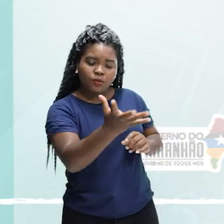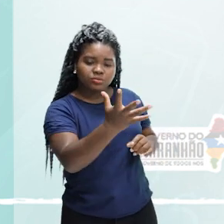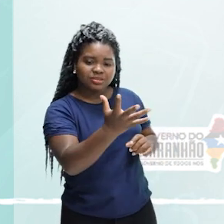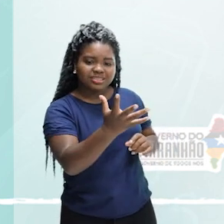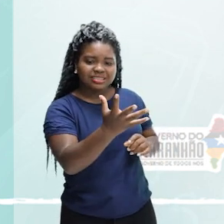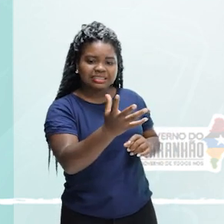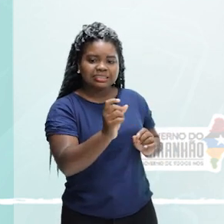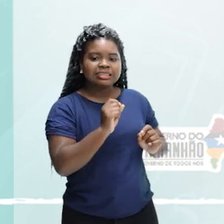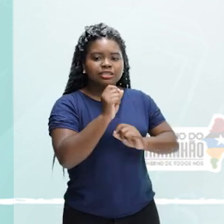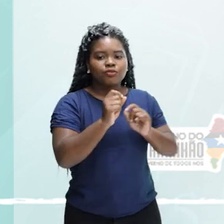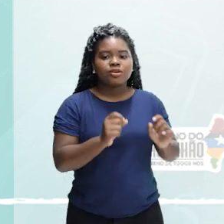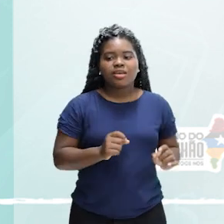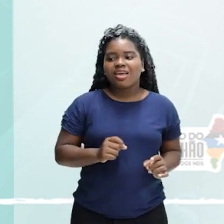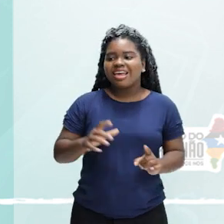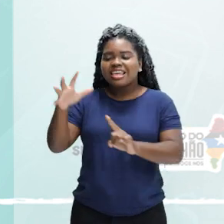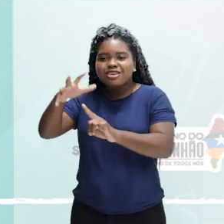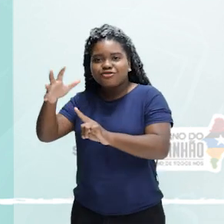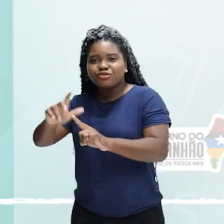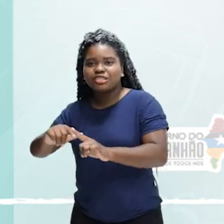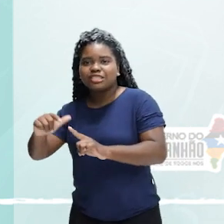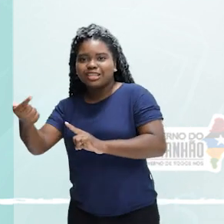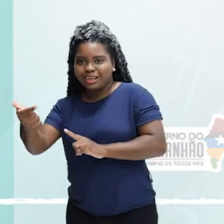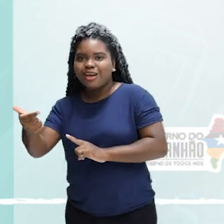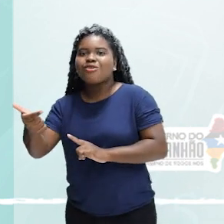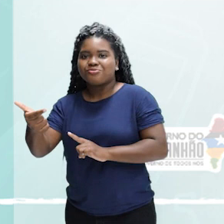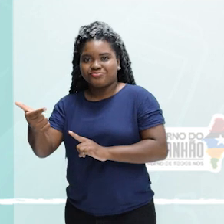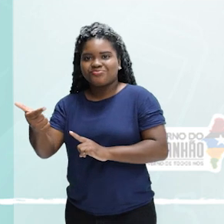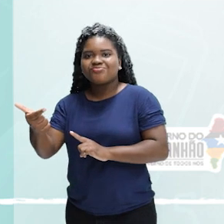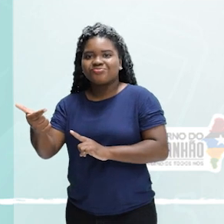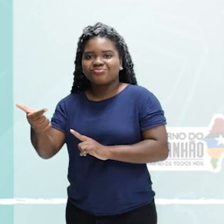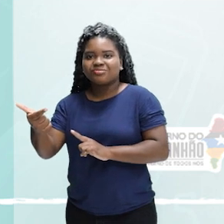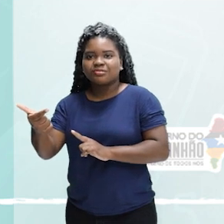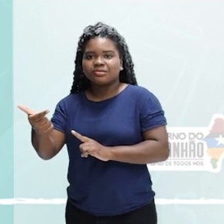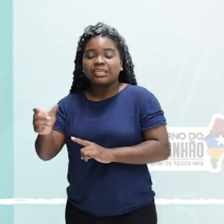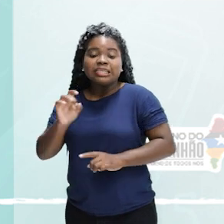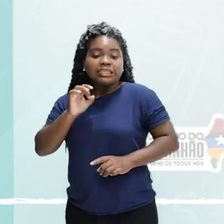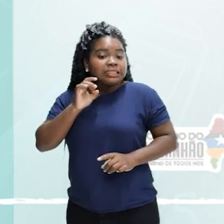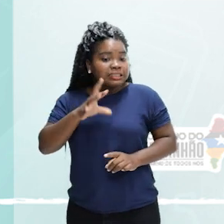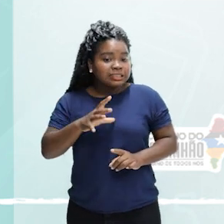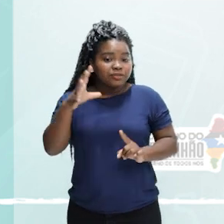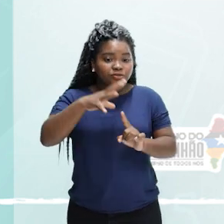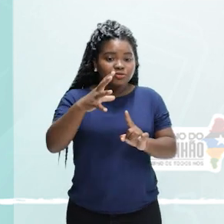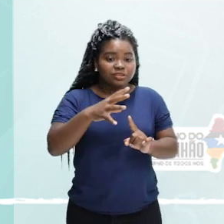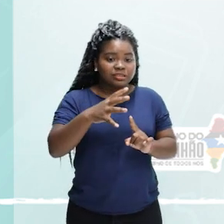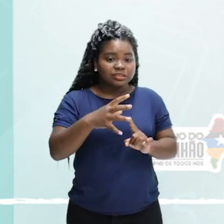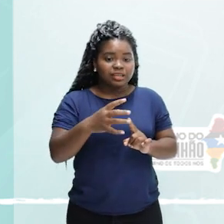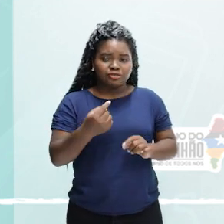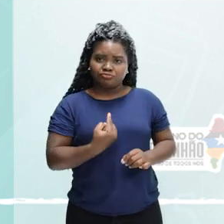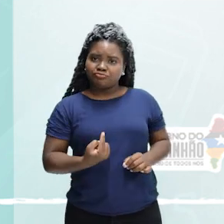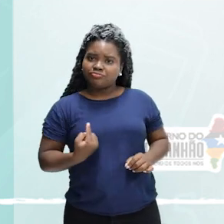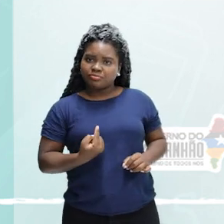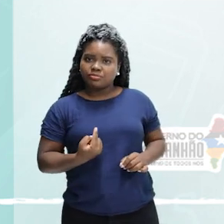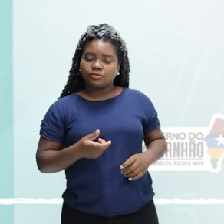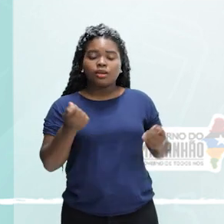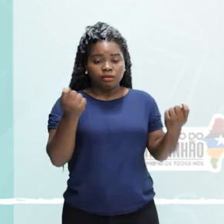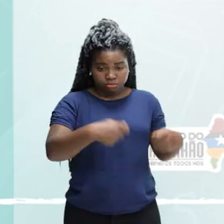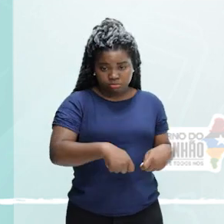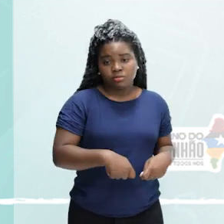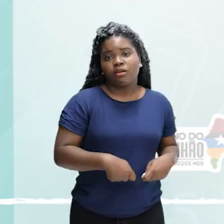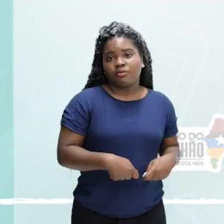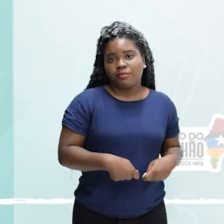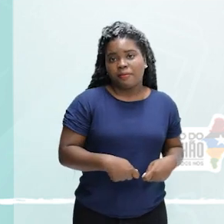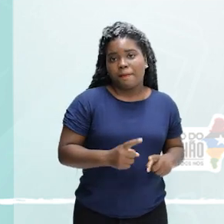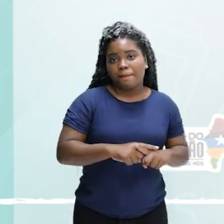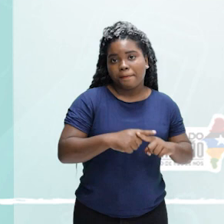outras pessoas. Se a ação do indivíduo prejudica só ele mesmo, ele pode fazer. Agora, se a